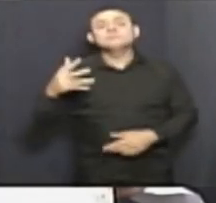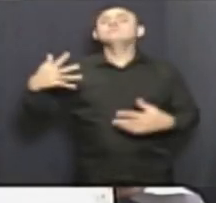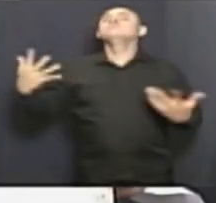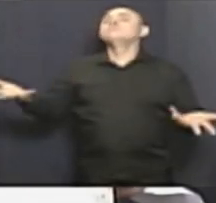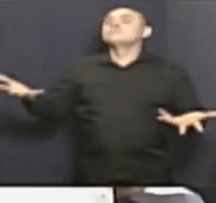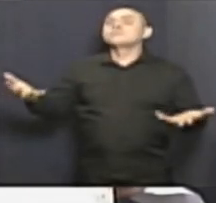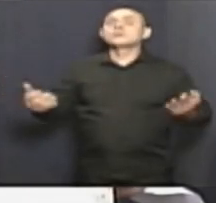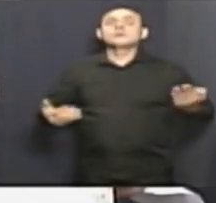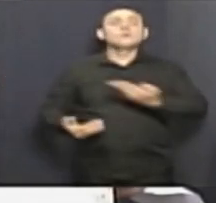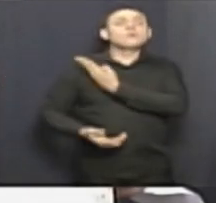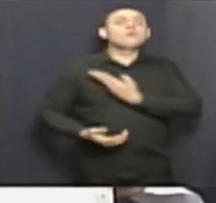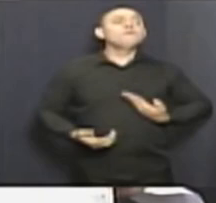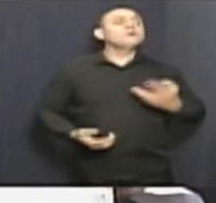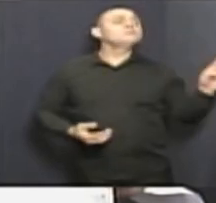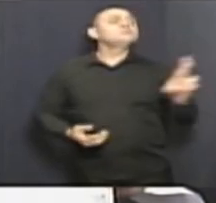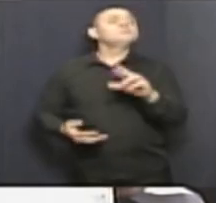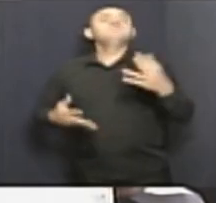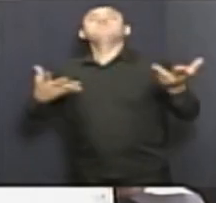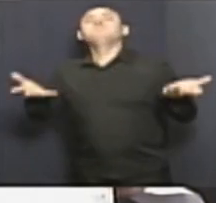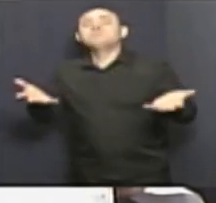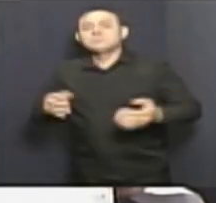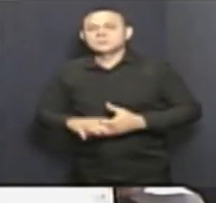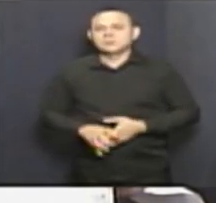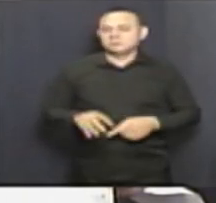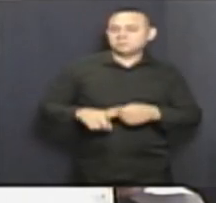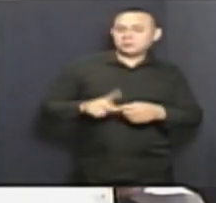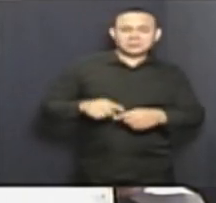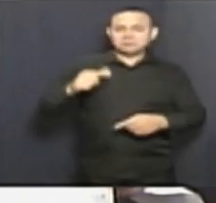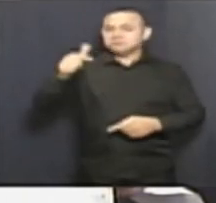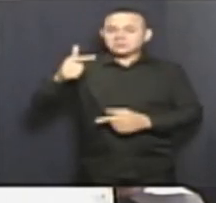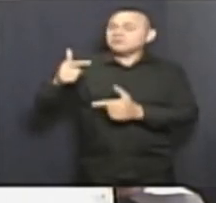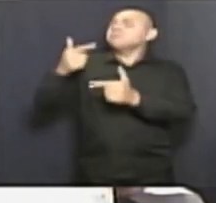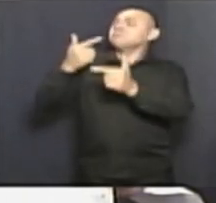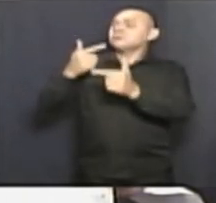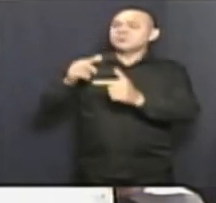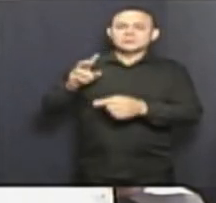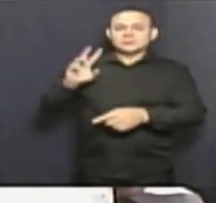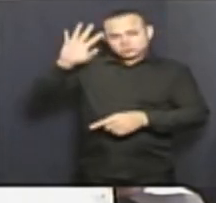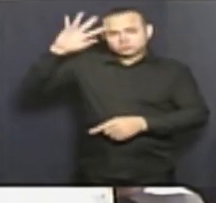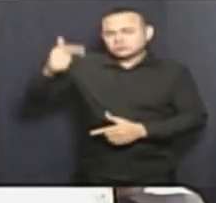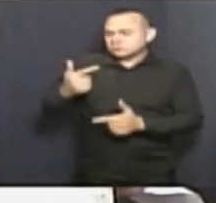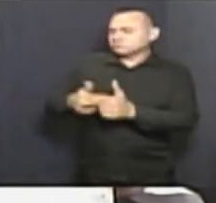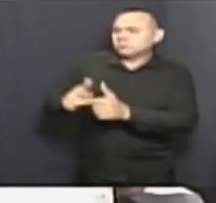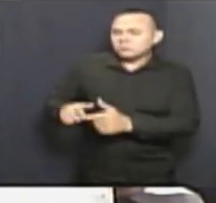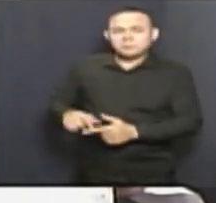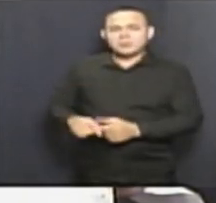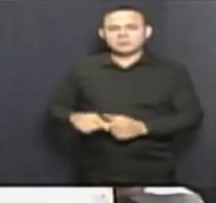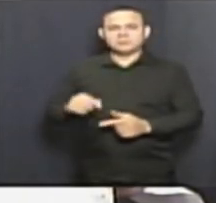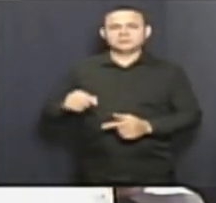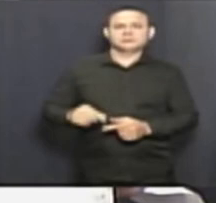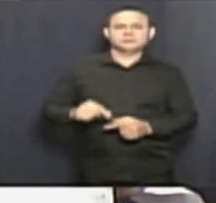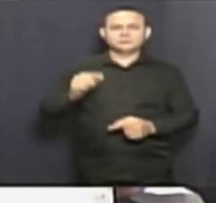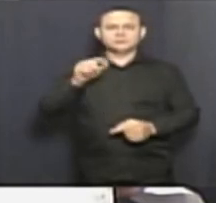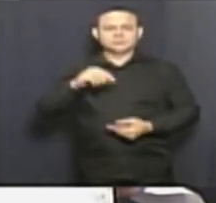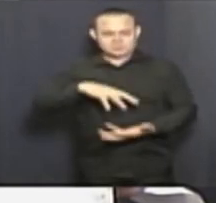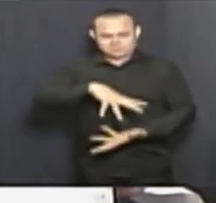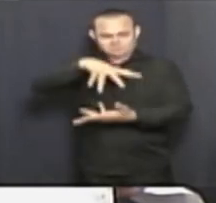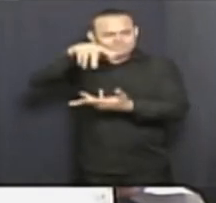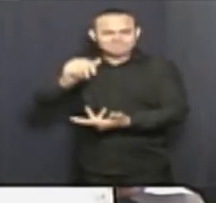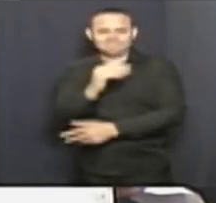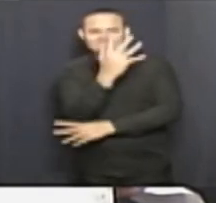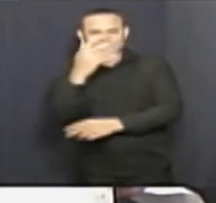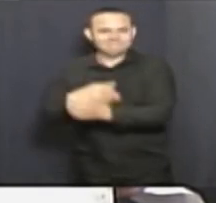governo em relação ao rio taquari relação ao meio ambiente a única providência que